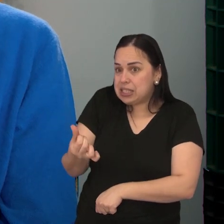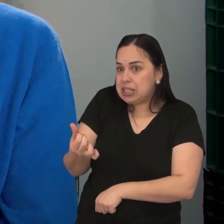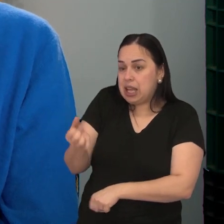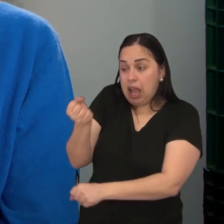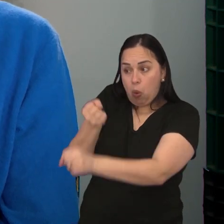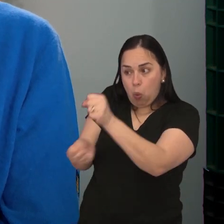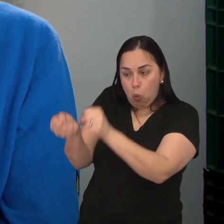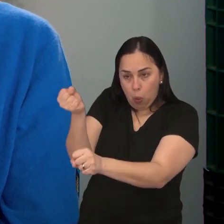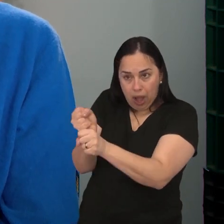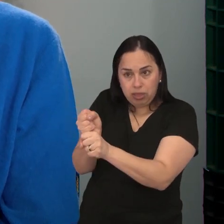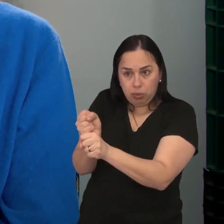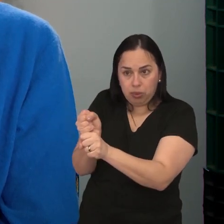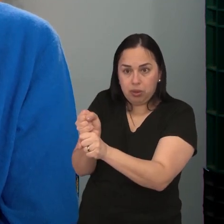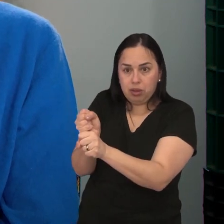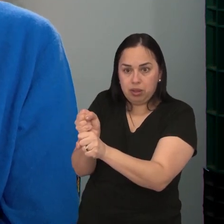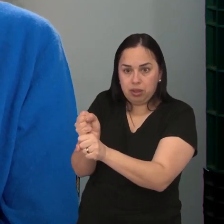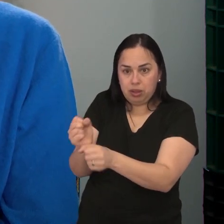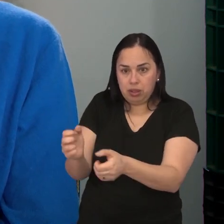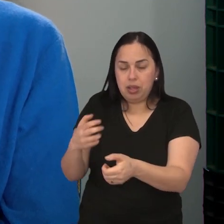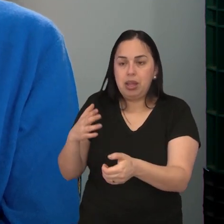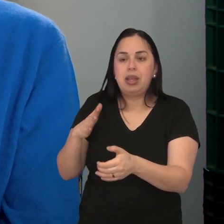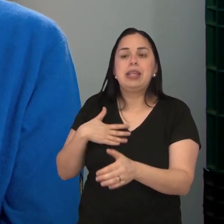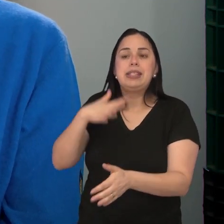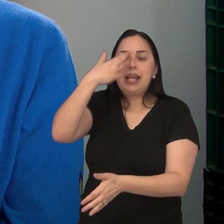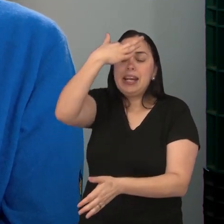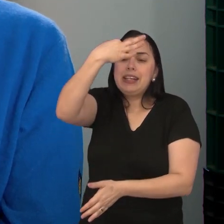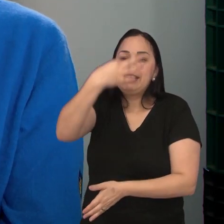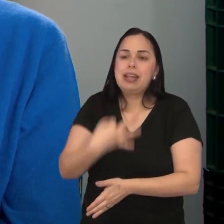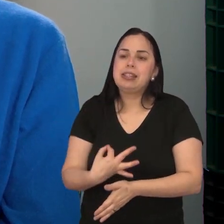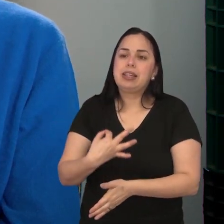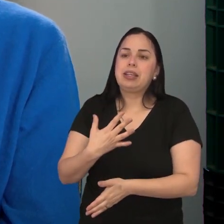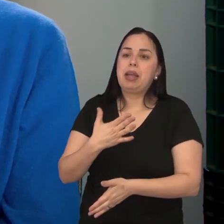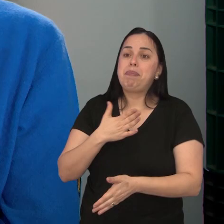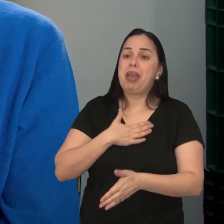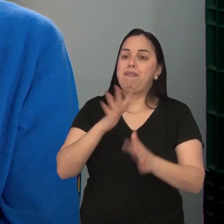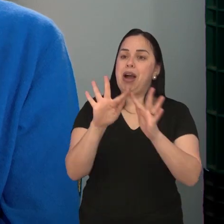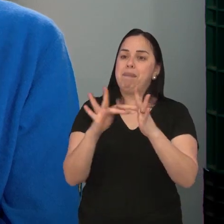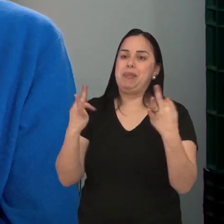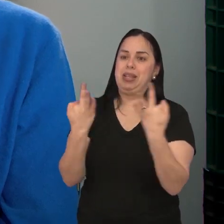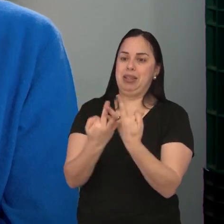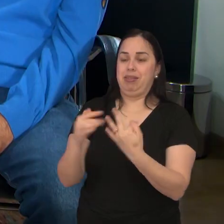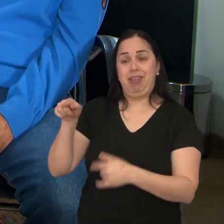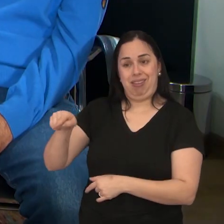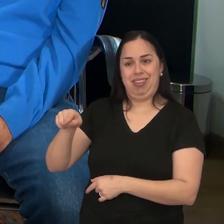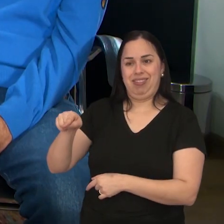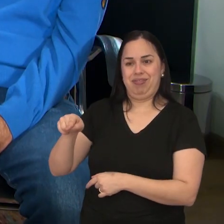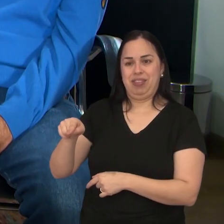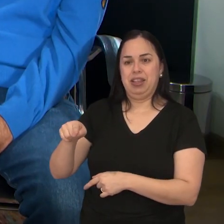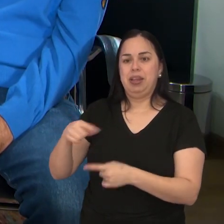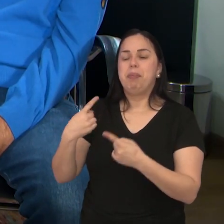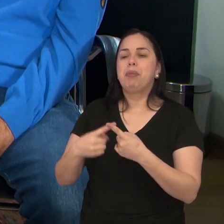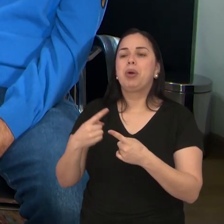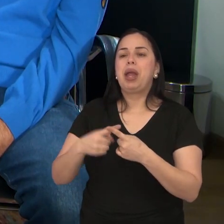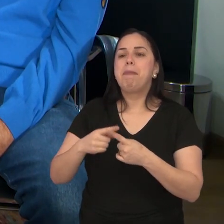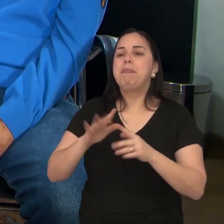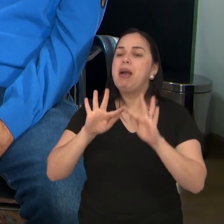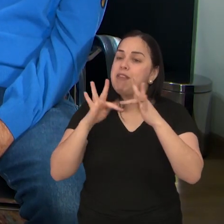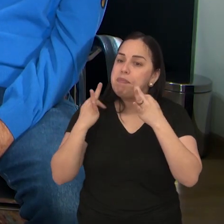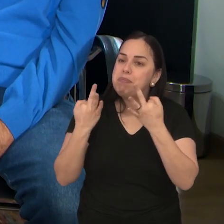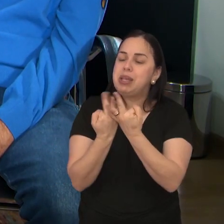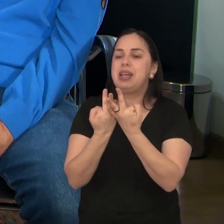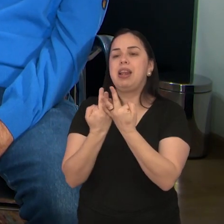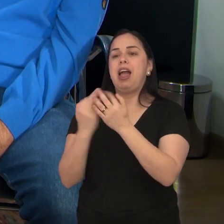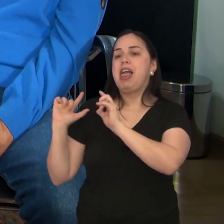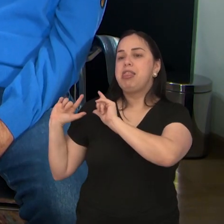1936, que com certeza era da minha família toda era da Espanha, ele era da região de Huercalbeira, onde é a